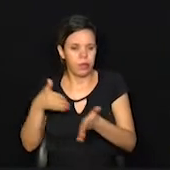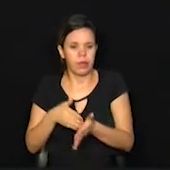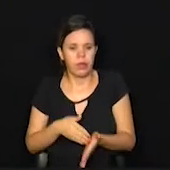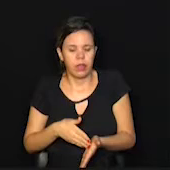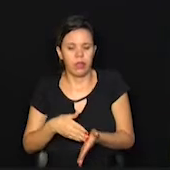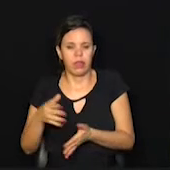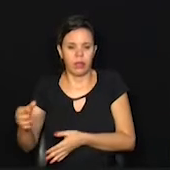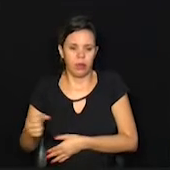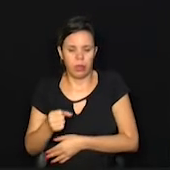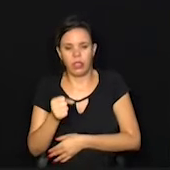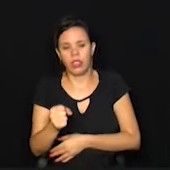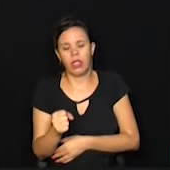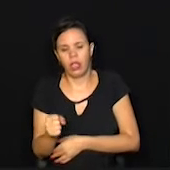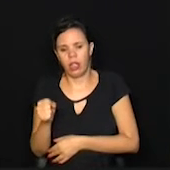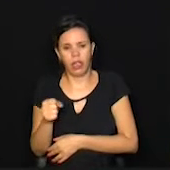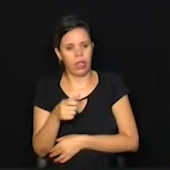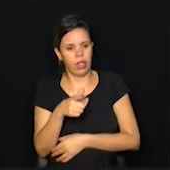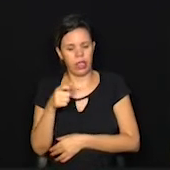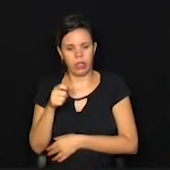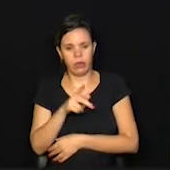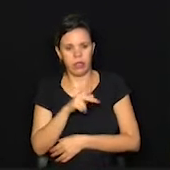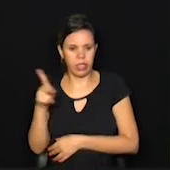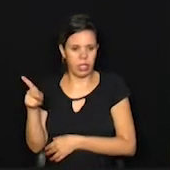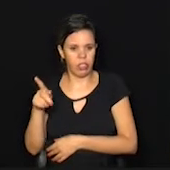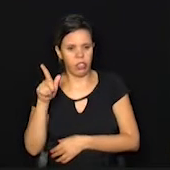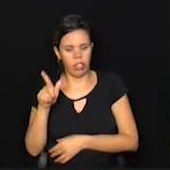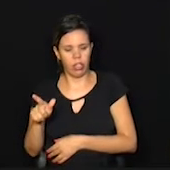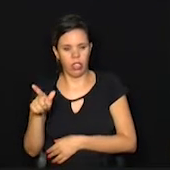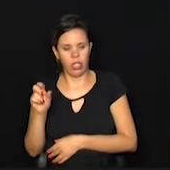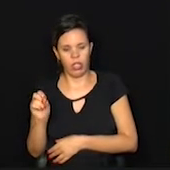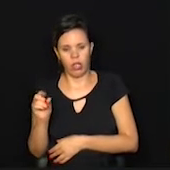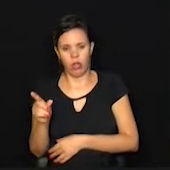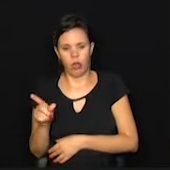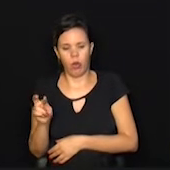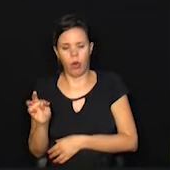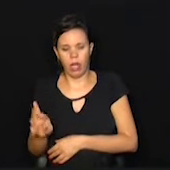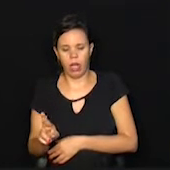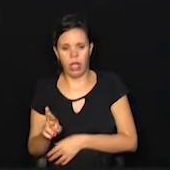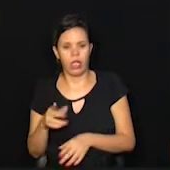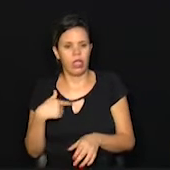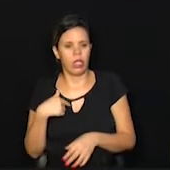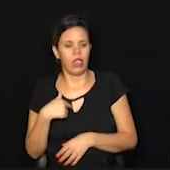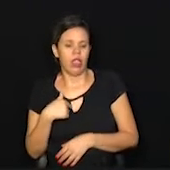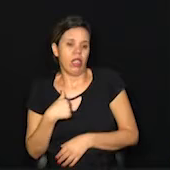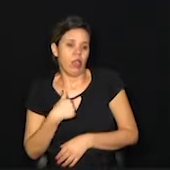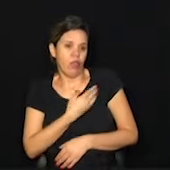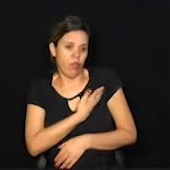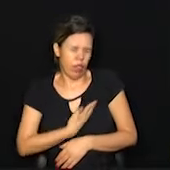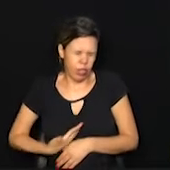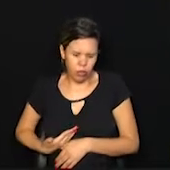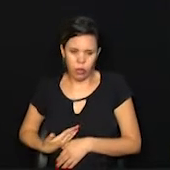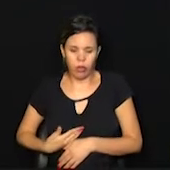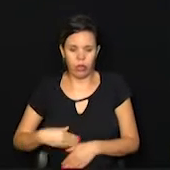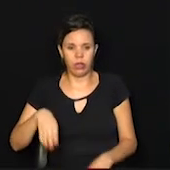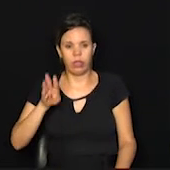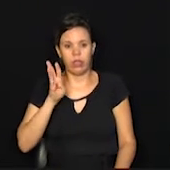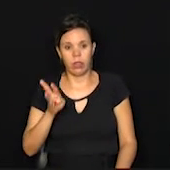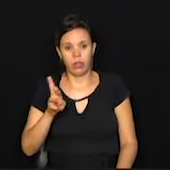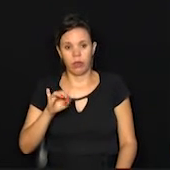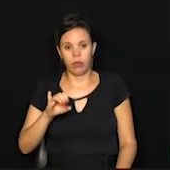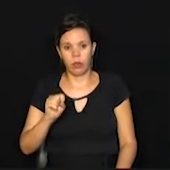posse de Goulart e o na época Governador Leonel Brizola se entrincheirou no Palácio do Governo